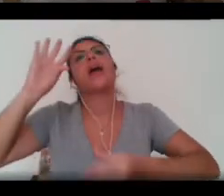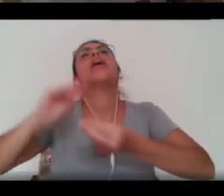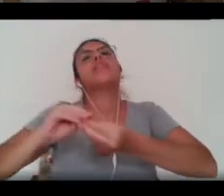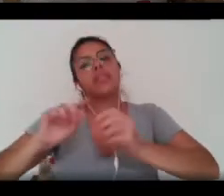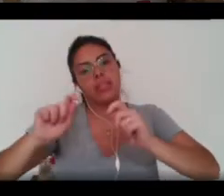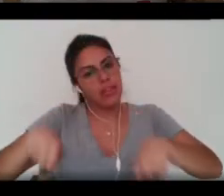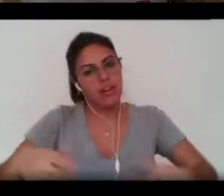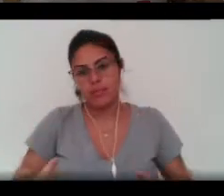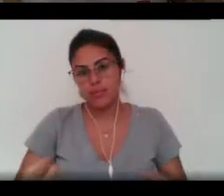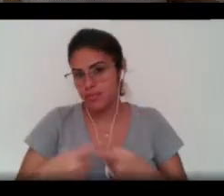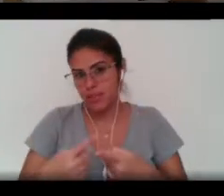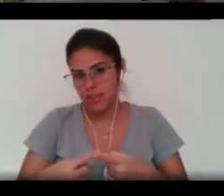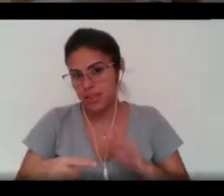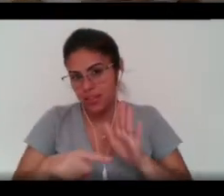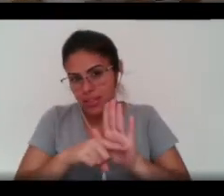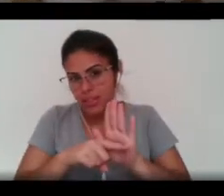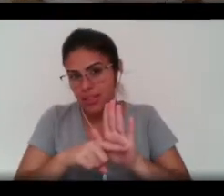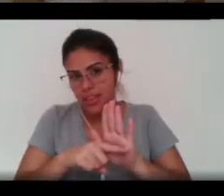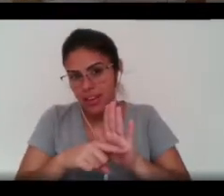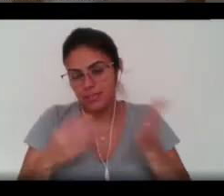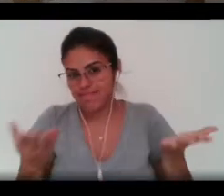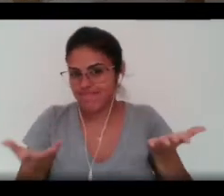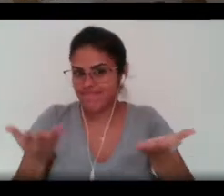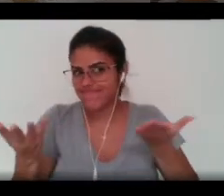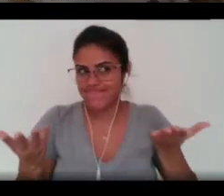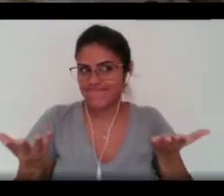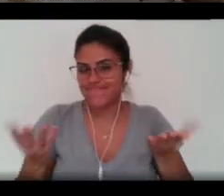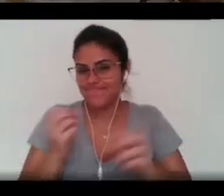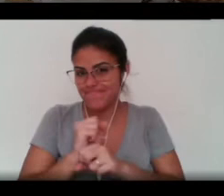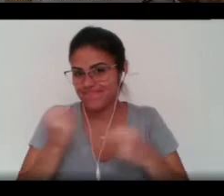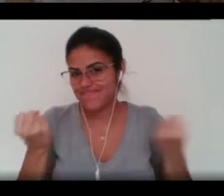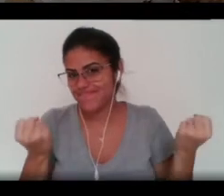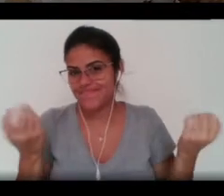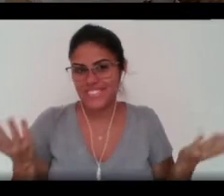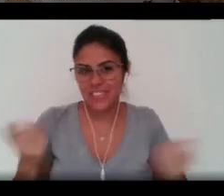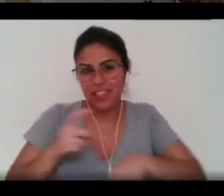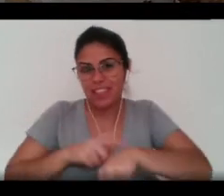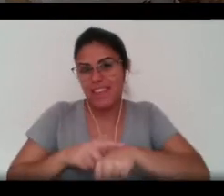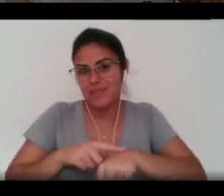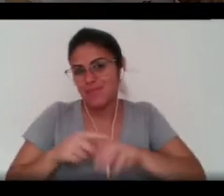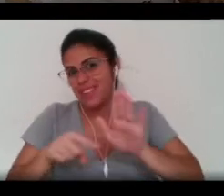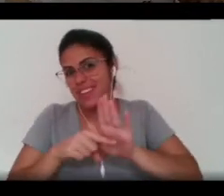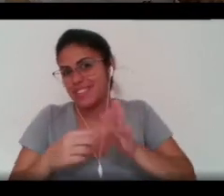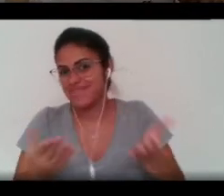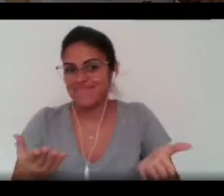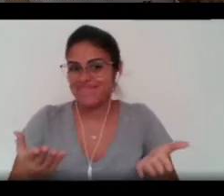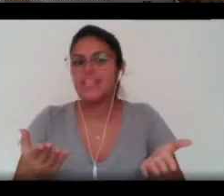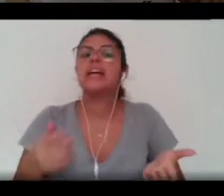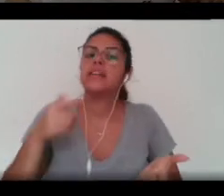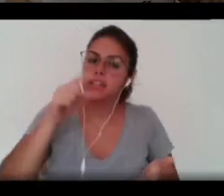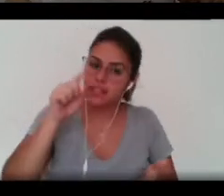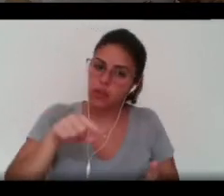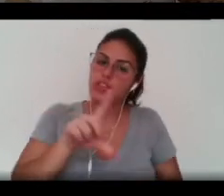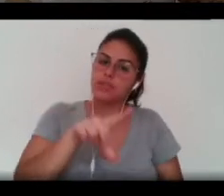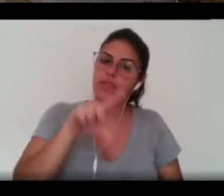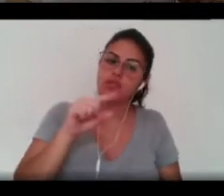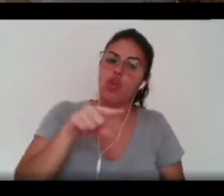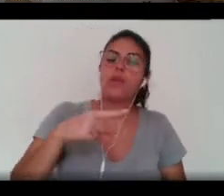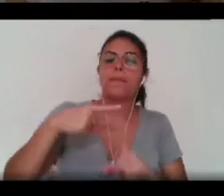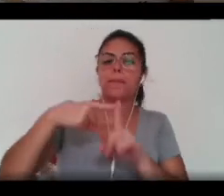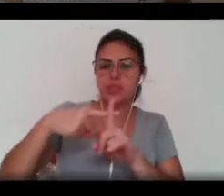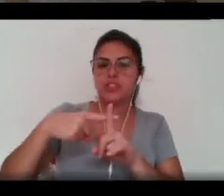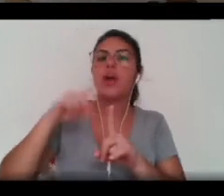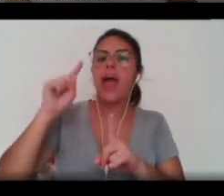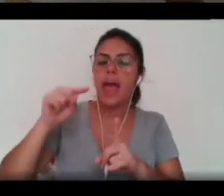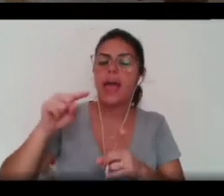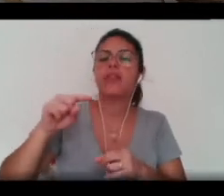o tempo que faz sentido fisicamente, né? Então, o tempo que o saco demora para chegar ao solo é esse